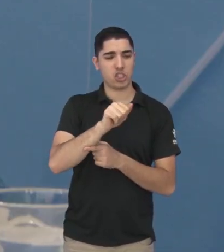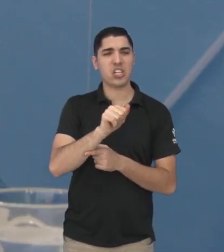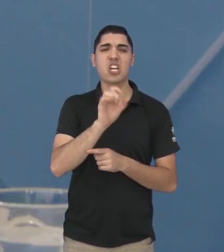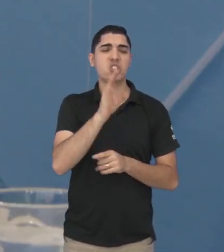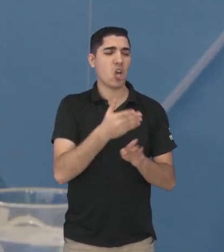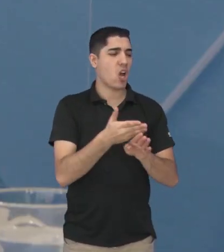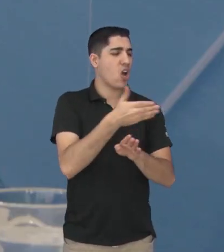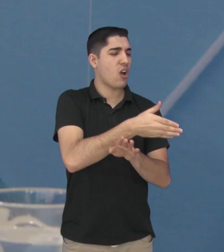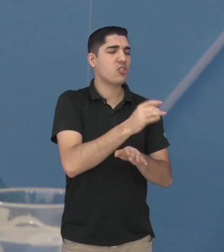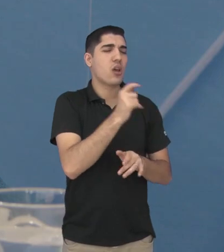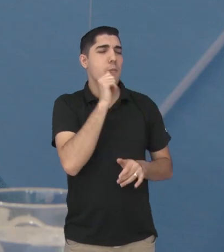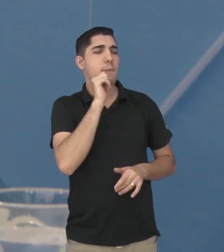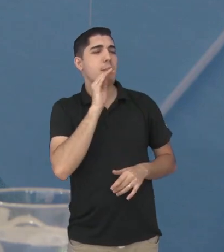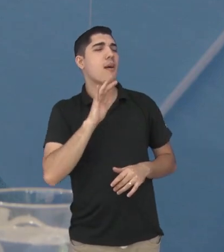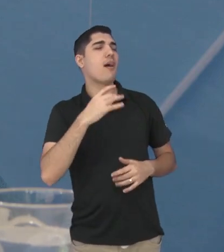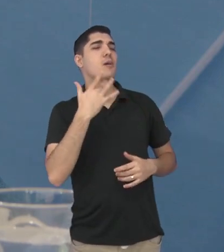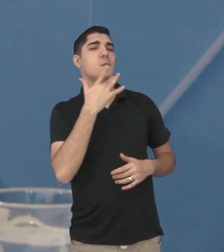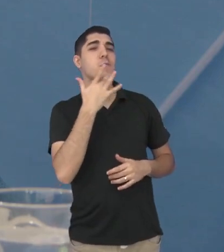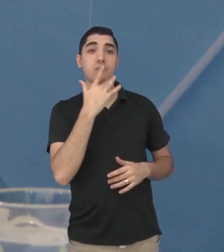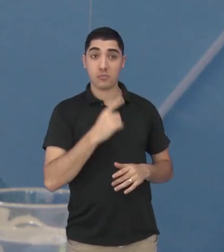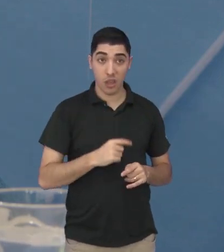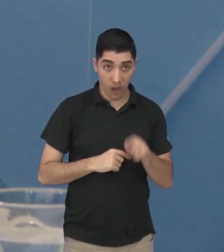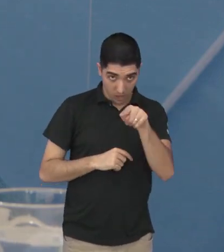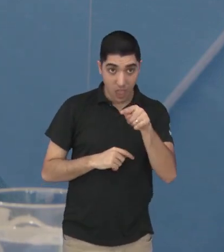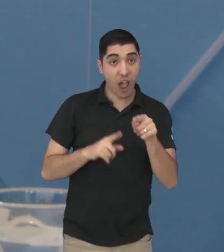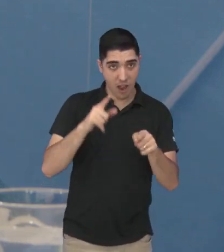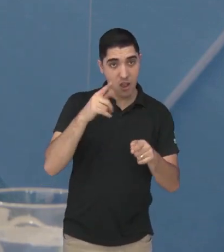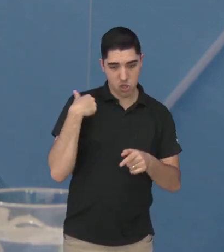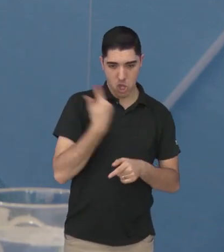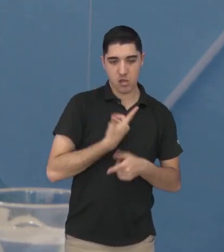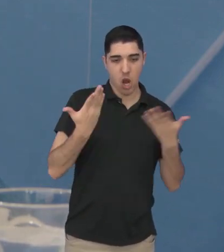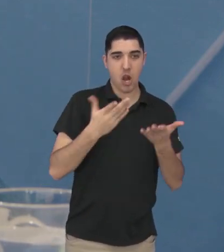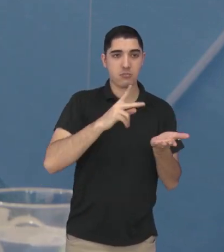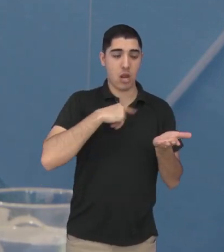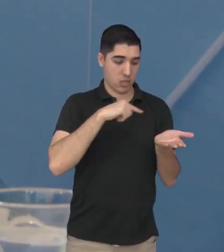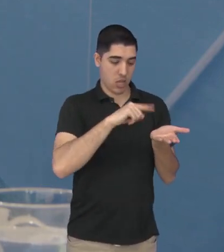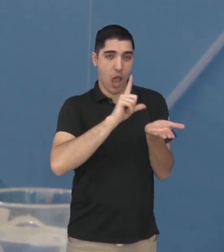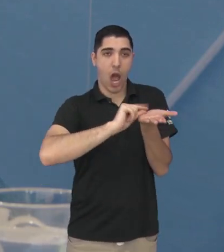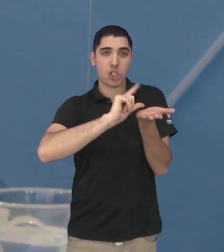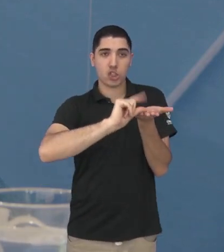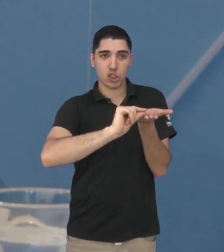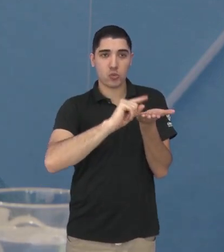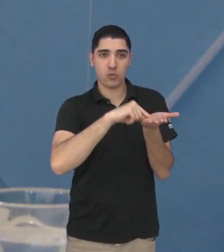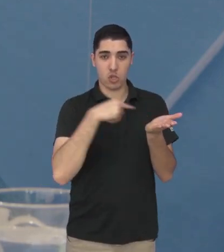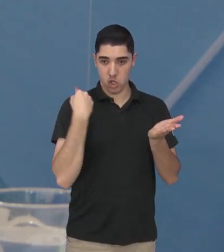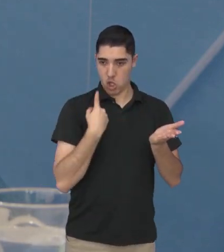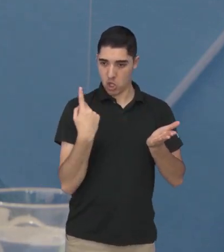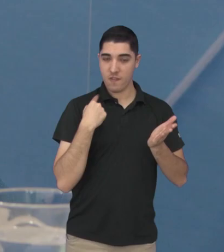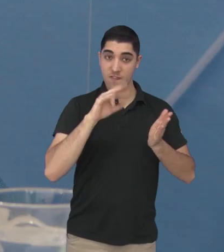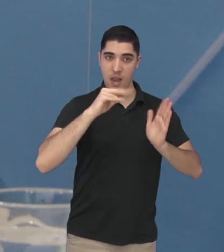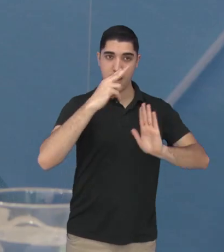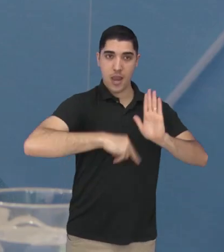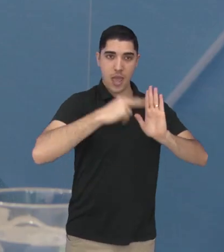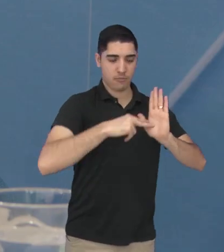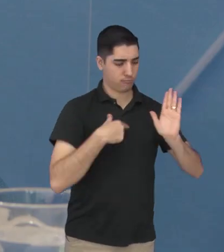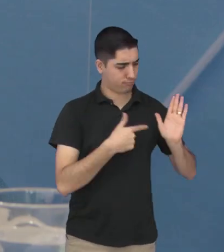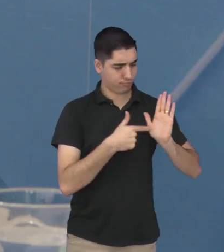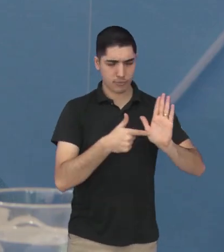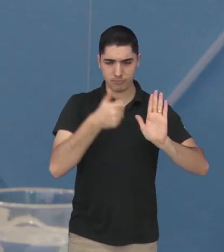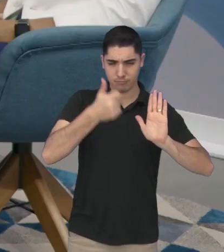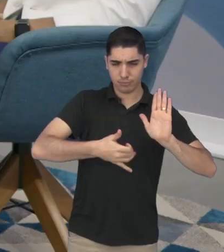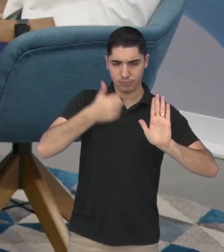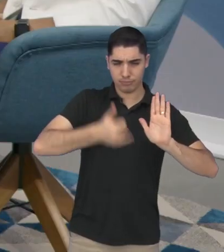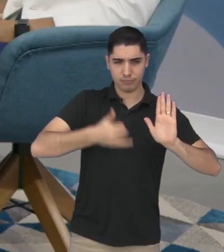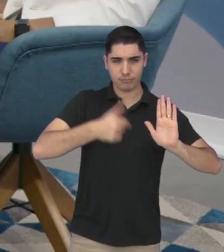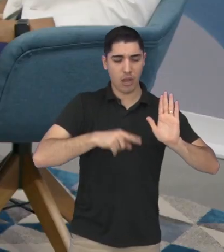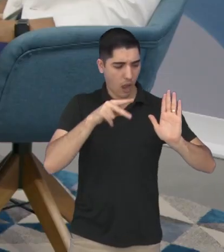Você vai pegar esse artigo, você vai ler esse artigo e nós vamos discutir. Porque o cigarro eletrônico tem a nicotina, né?